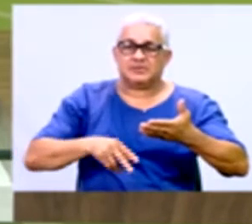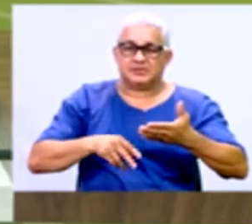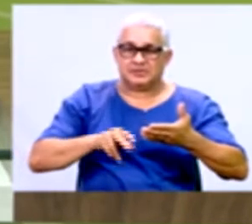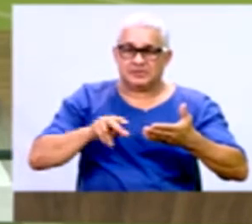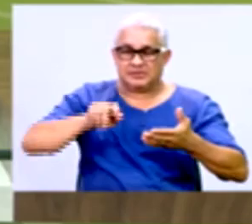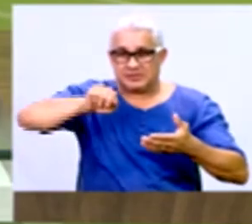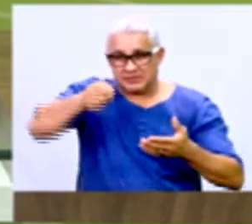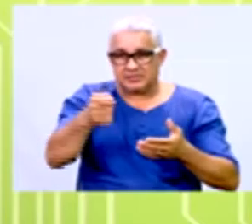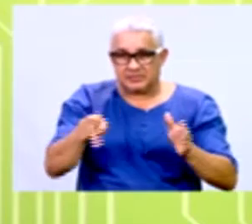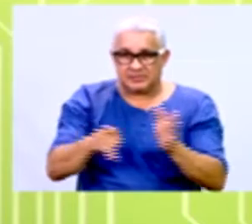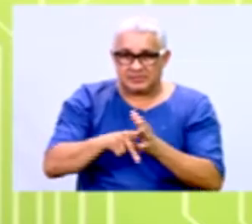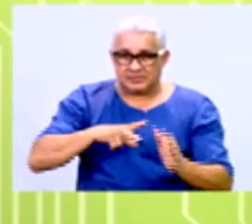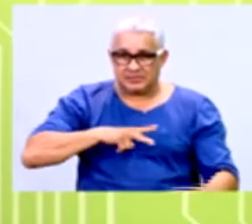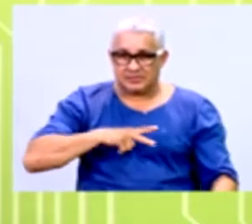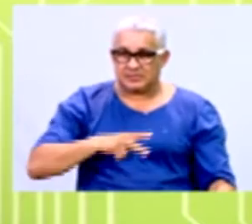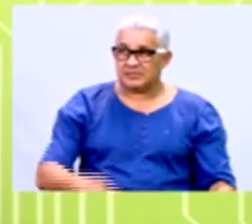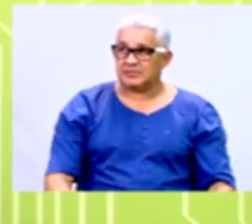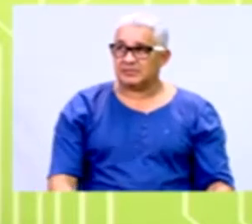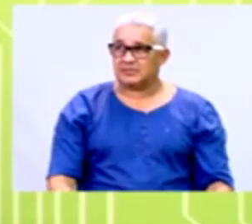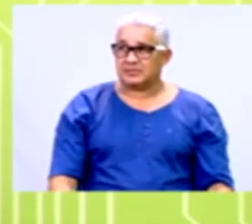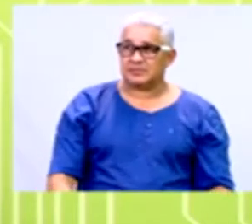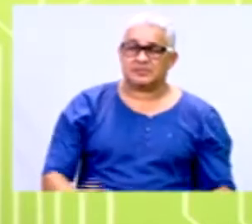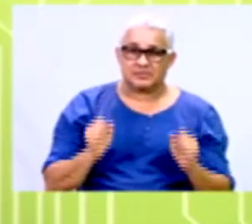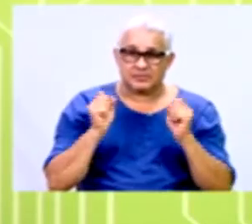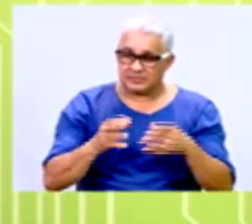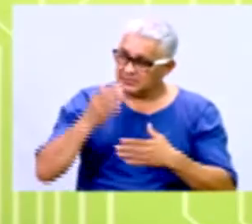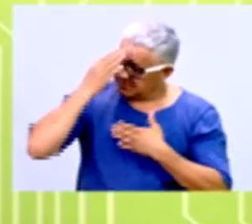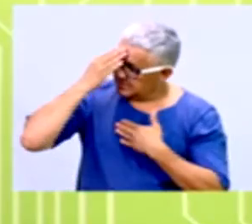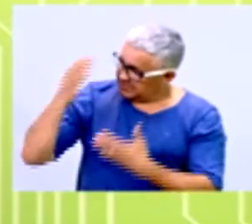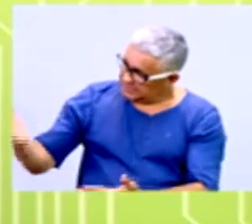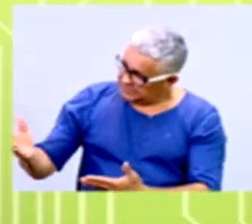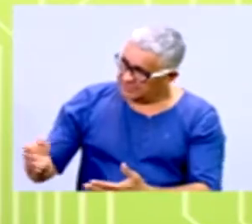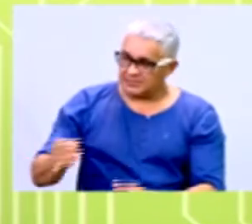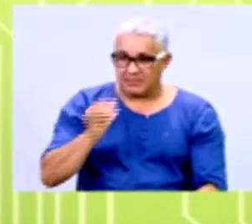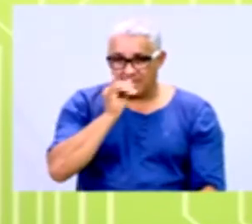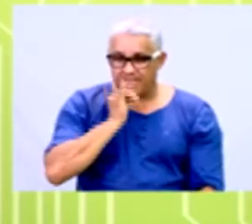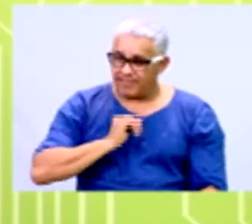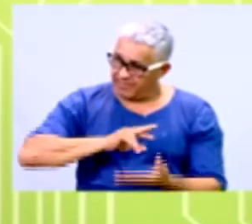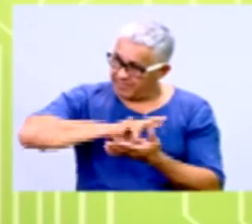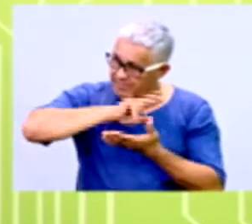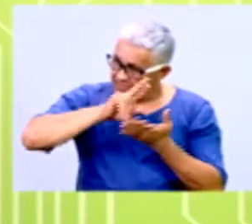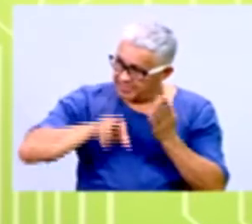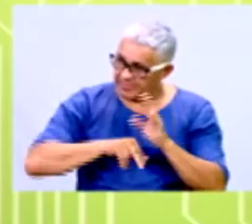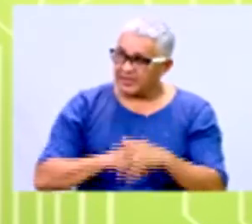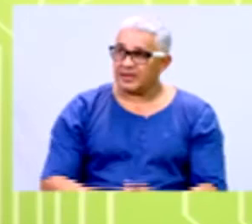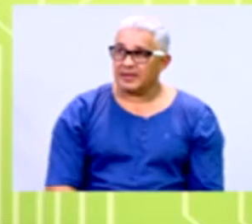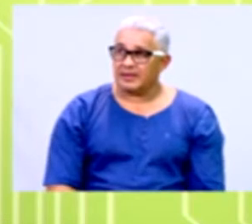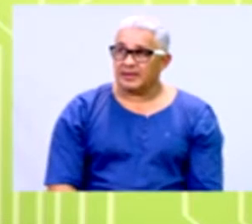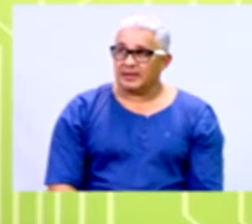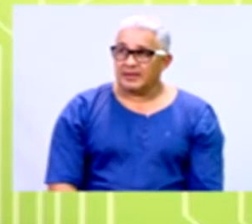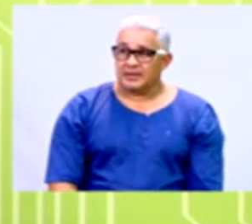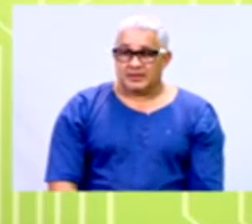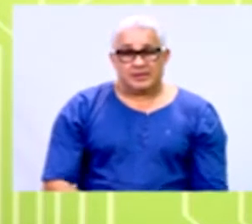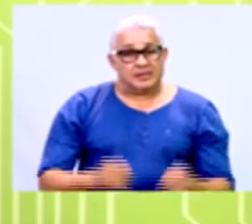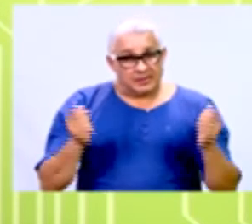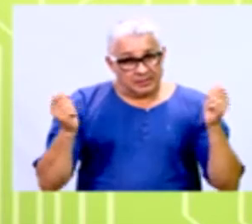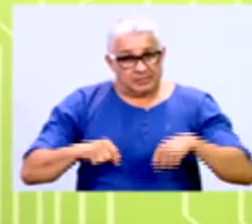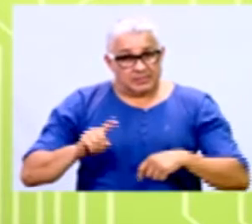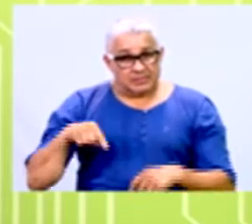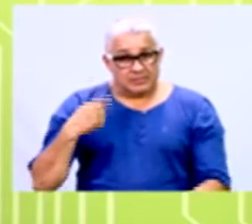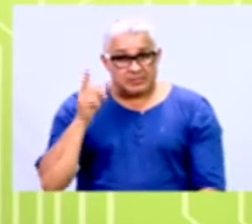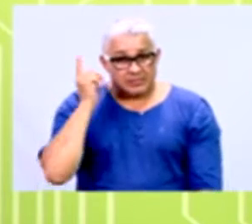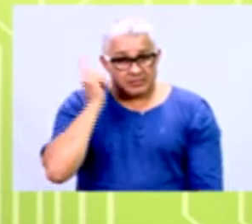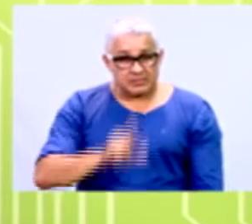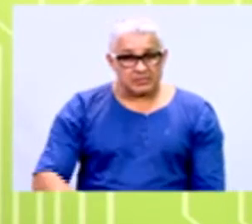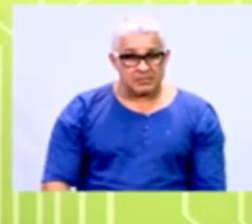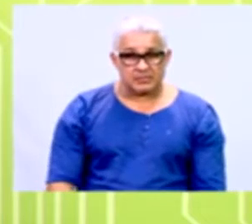privada. Ok, professor, muito obrigado pelos exemplos aí. Bom, então, dessa forma a gente consegue ter uma noção geral